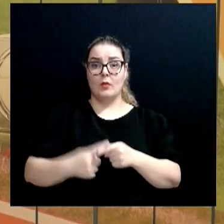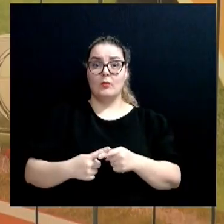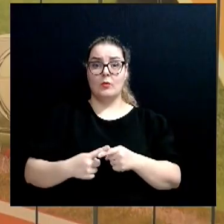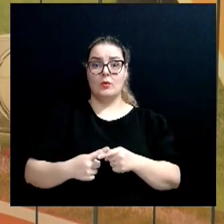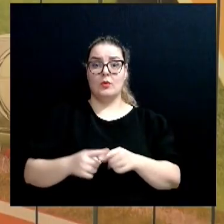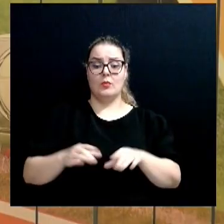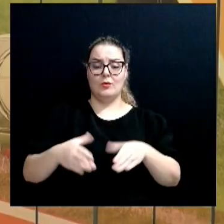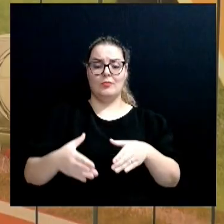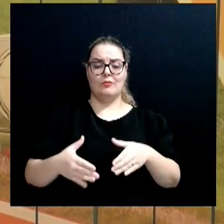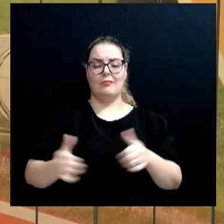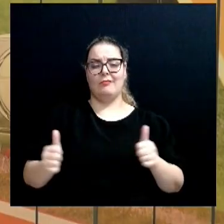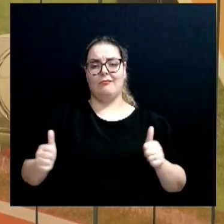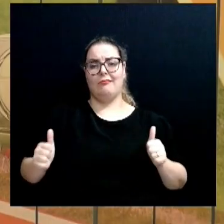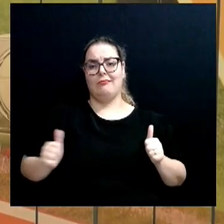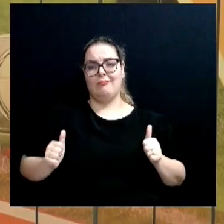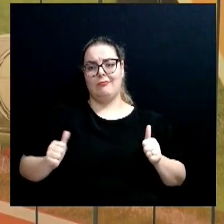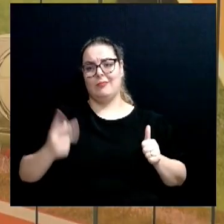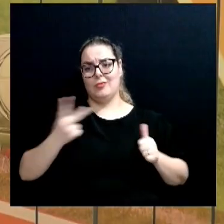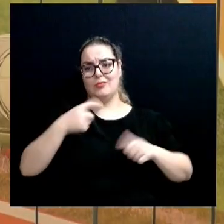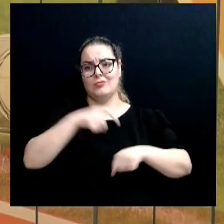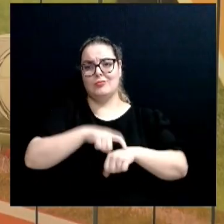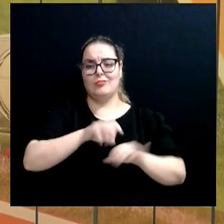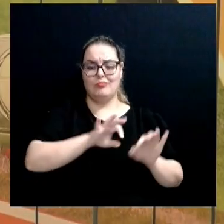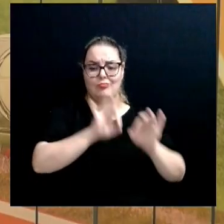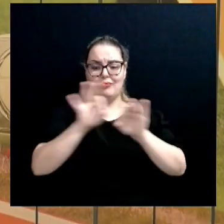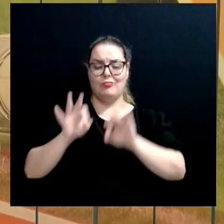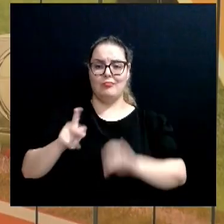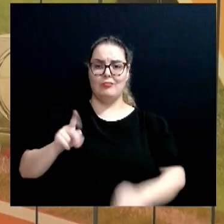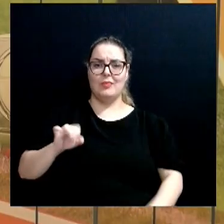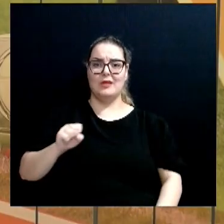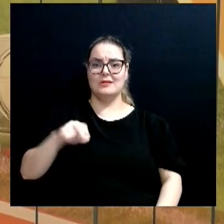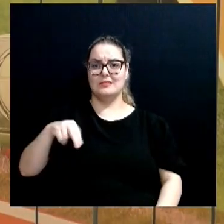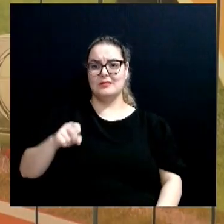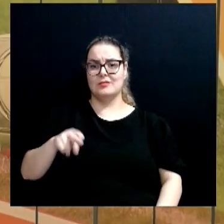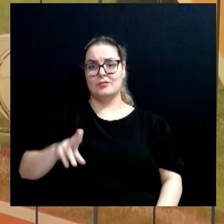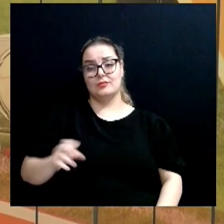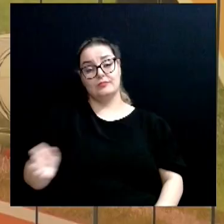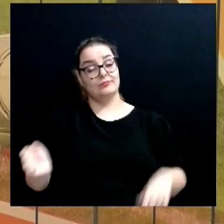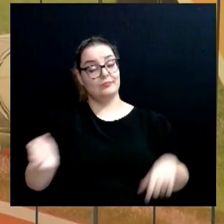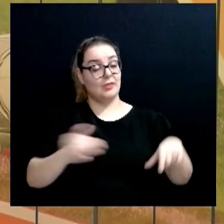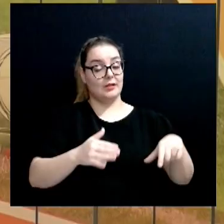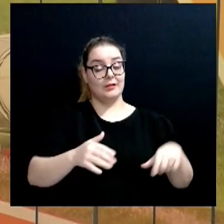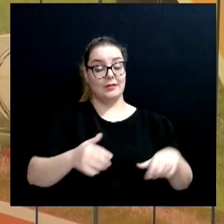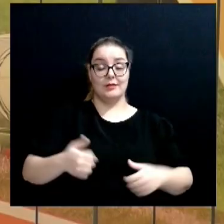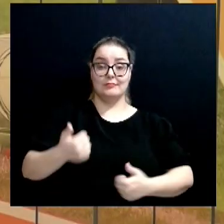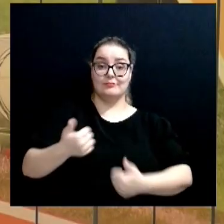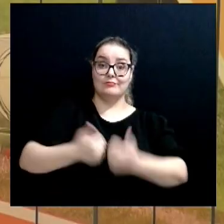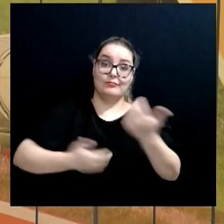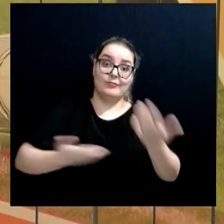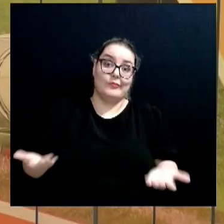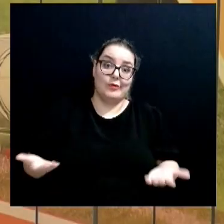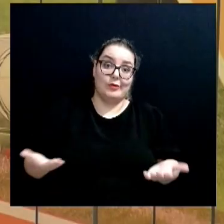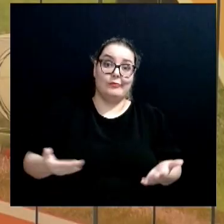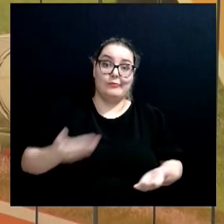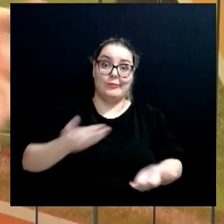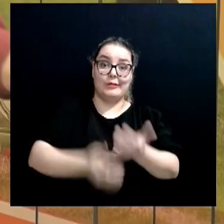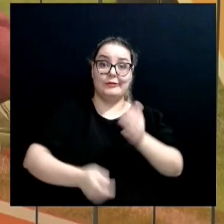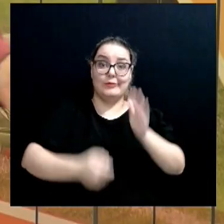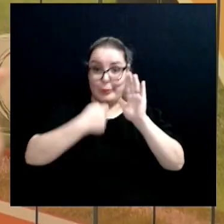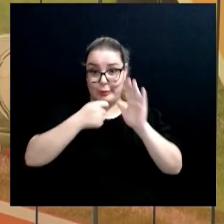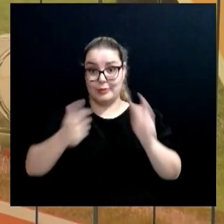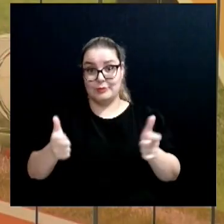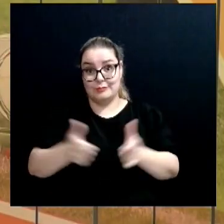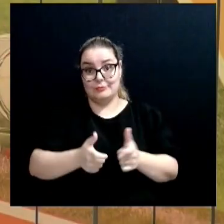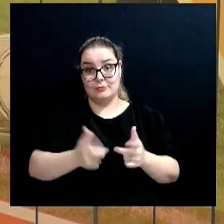né? Assistiu o Paysandu jogar, atacar, perder pênalti, diminuir, empatar e